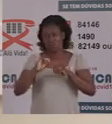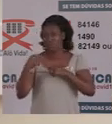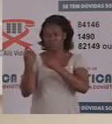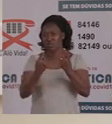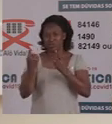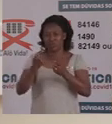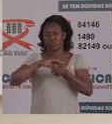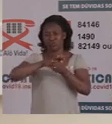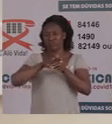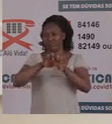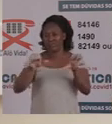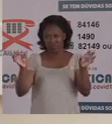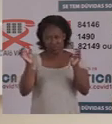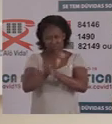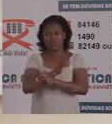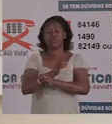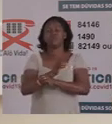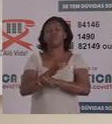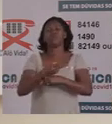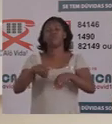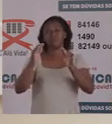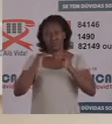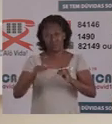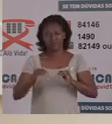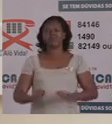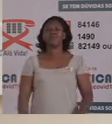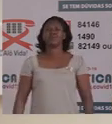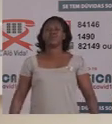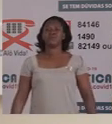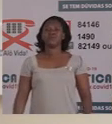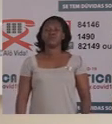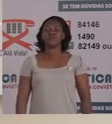de Covid-19. O próximo slide, por favor.